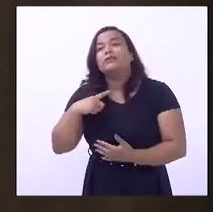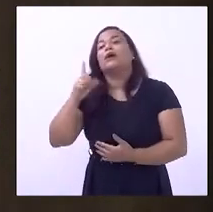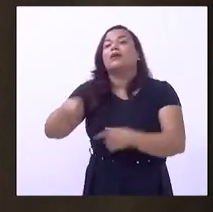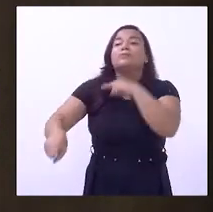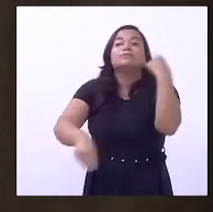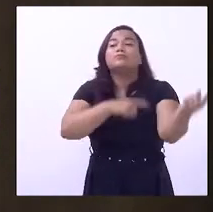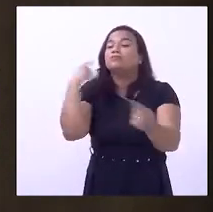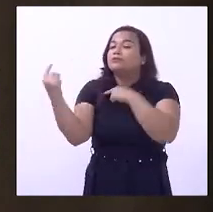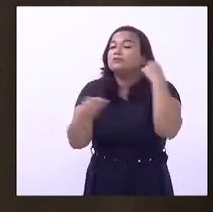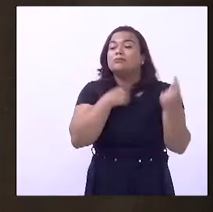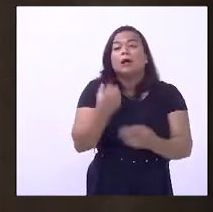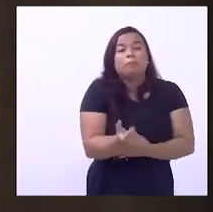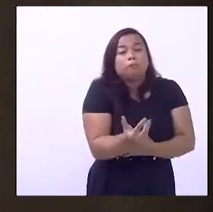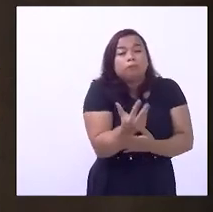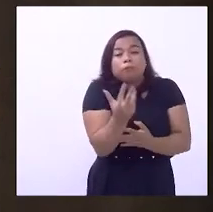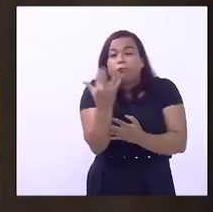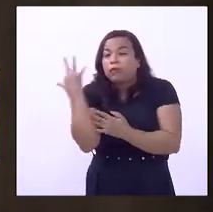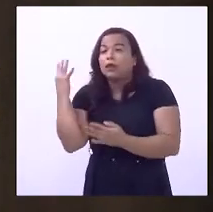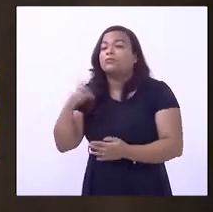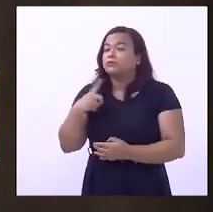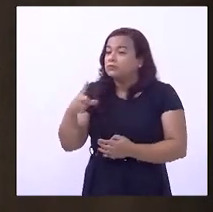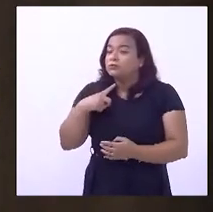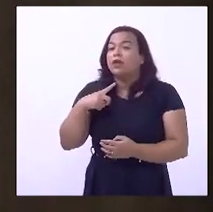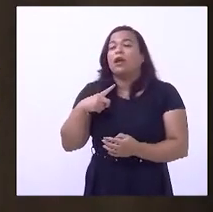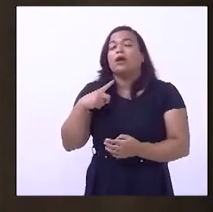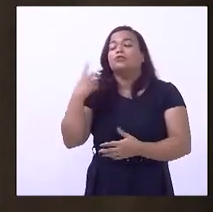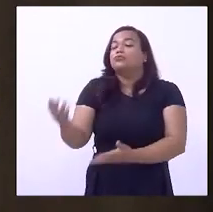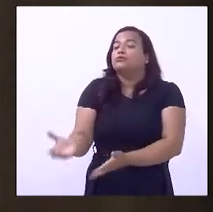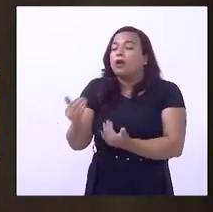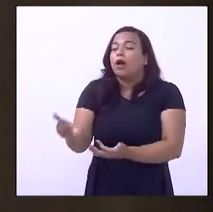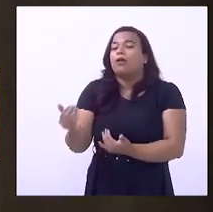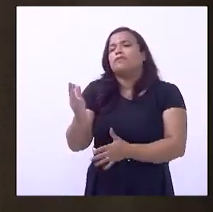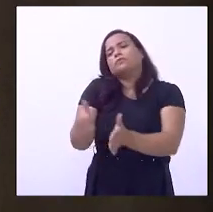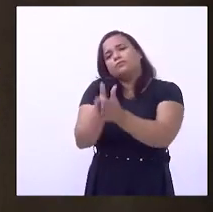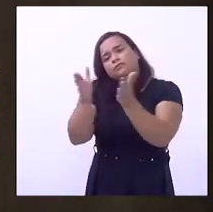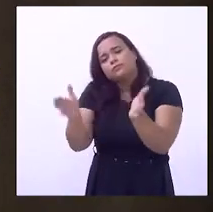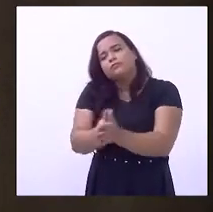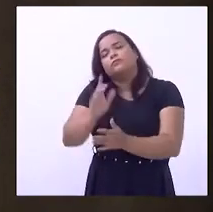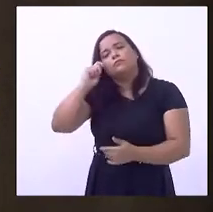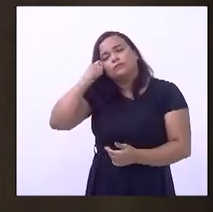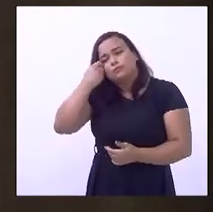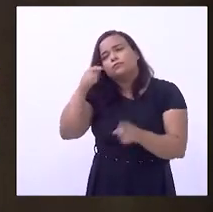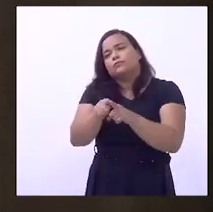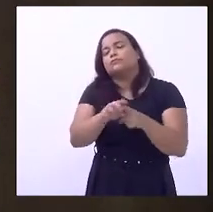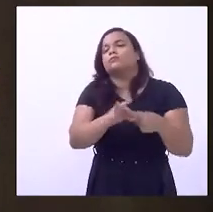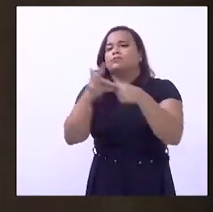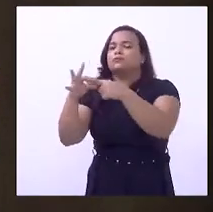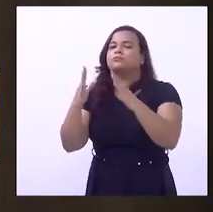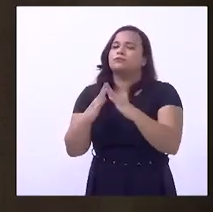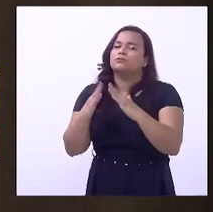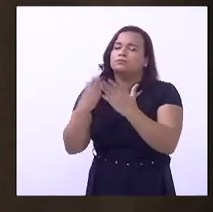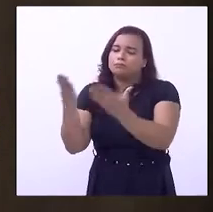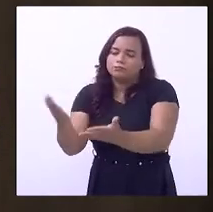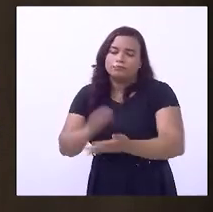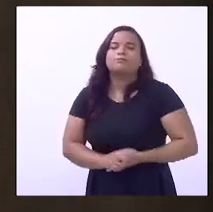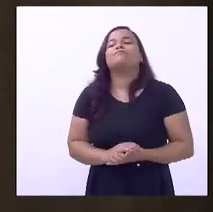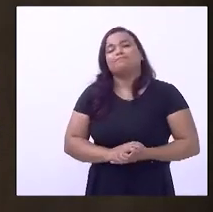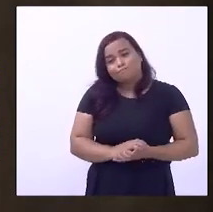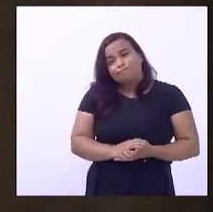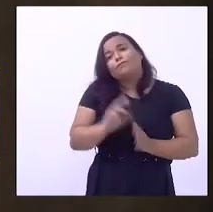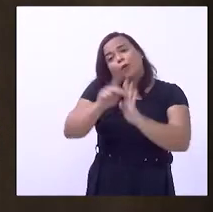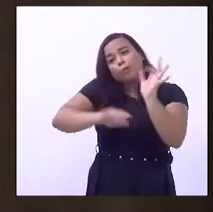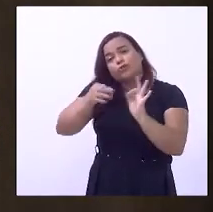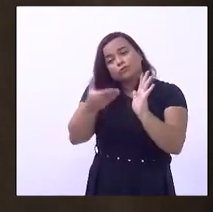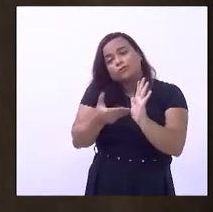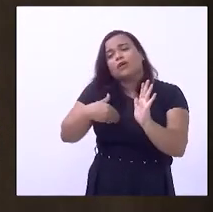grande número, uma verdadeira mortandade de uma juventude que é pobre, que é preta e que é periférica. Esse é o mote do projeto. Portanto, eu faço um